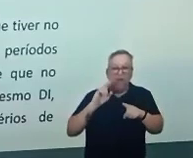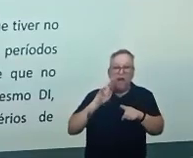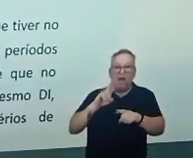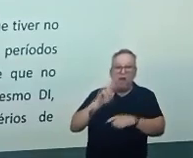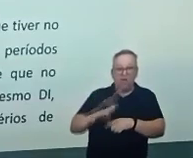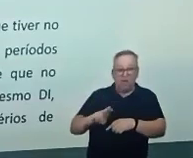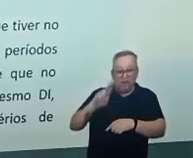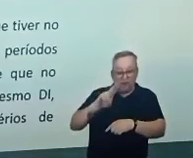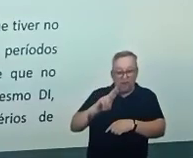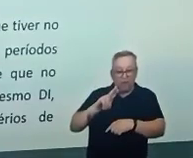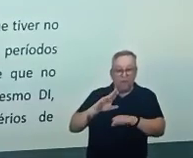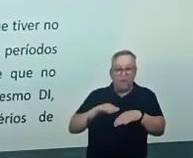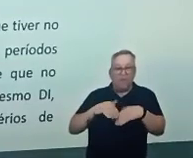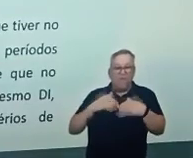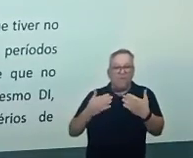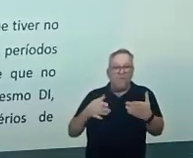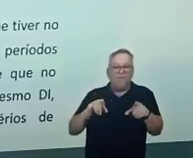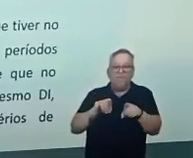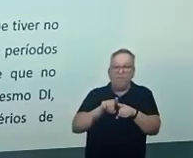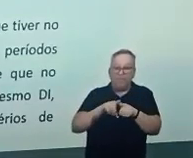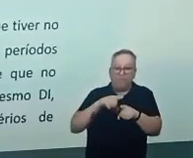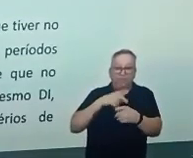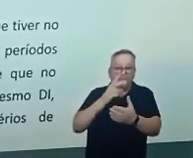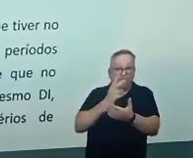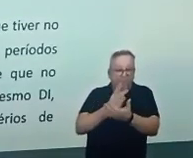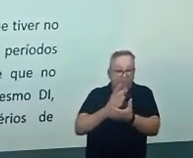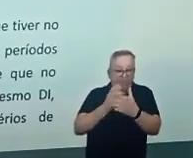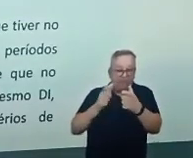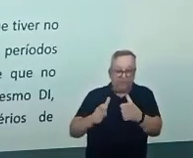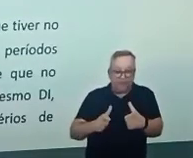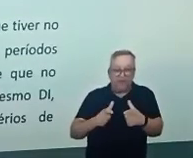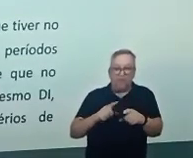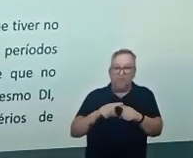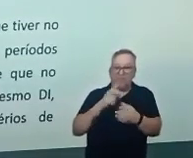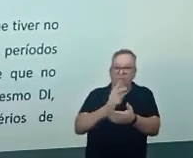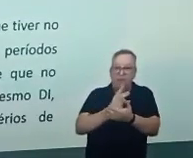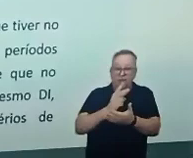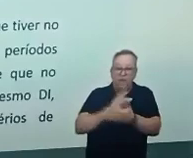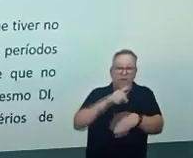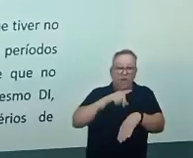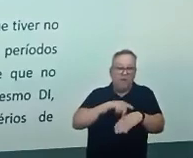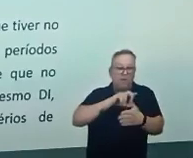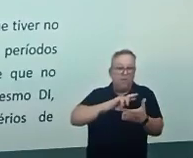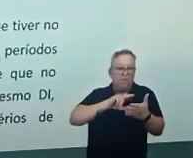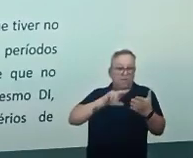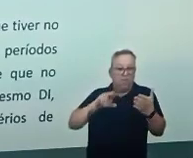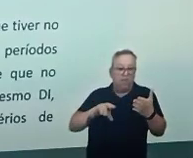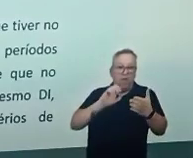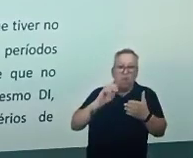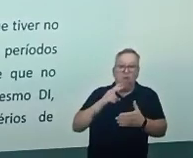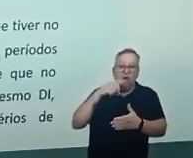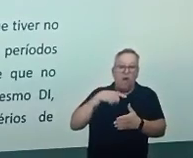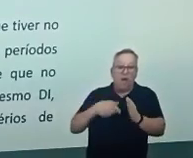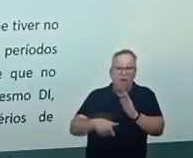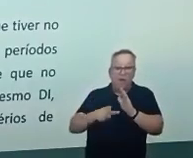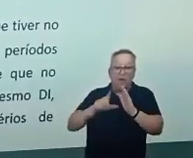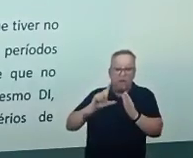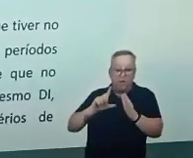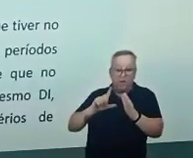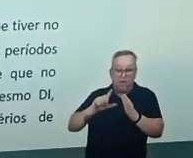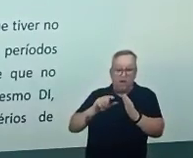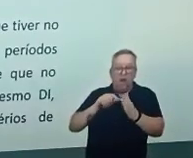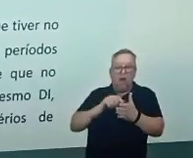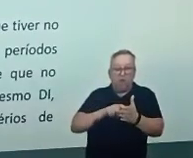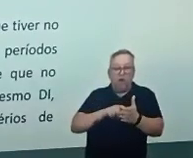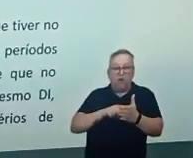no cargo, a gente também considera o mesmo campo de atuação, mesmo que em períodos intercalados, ou seja, que tem um cargo anterior, que já